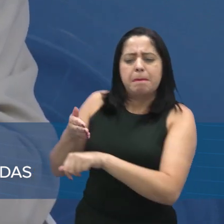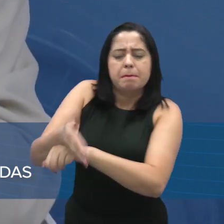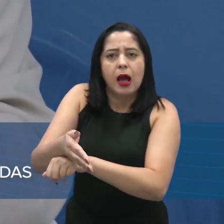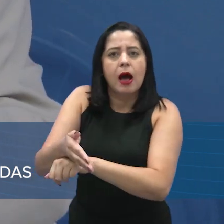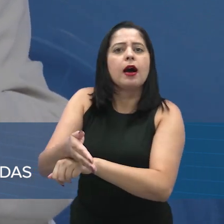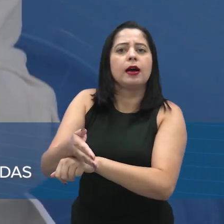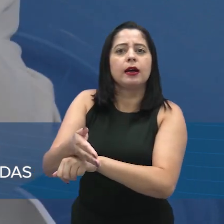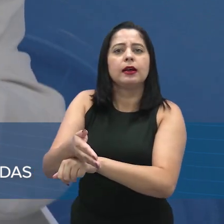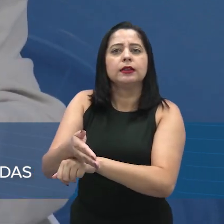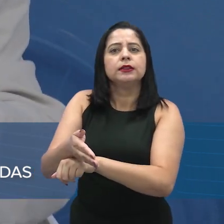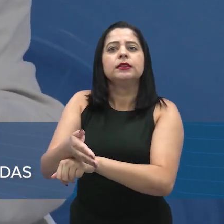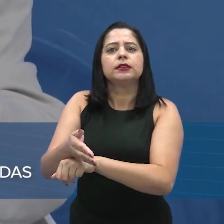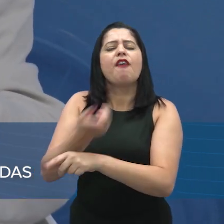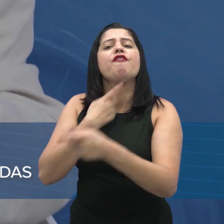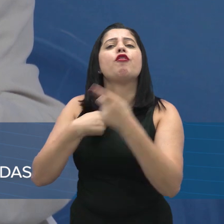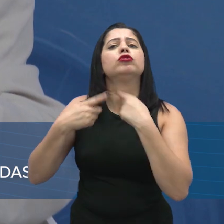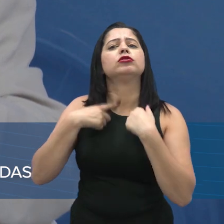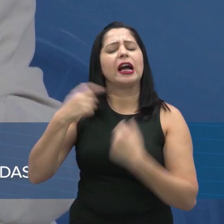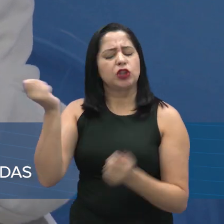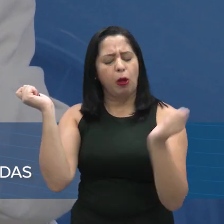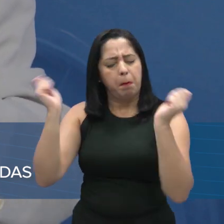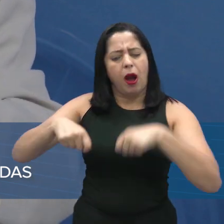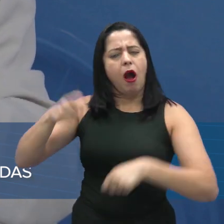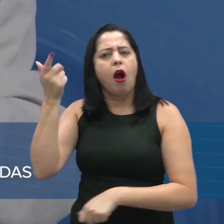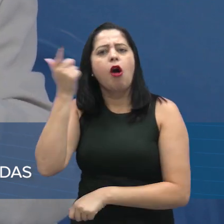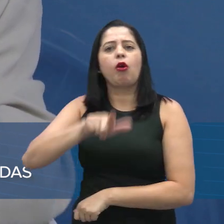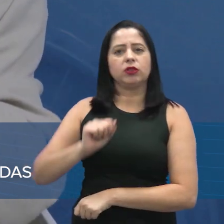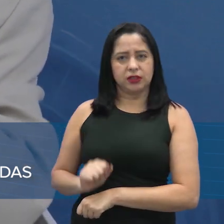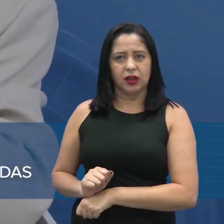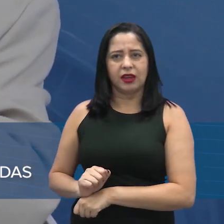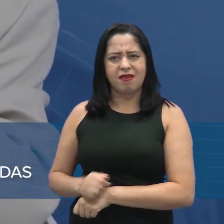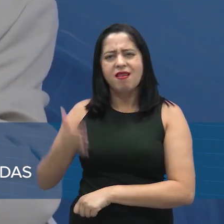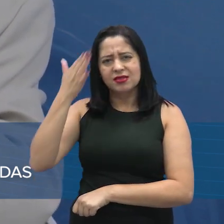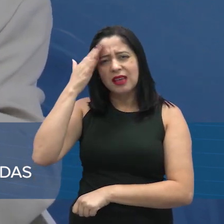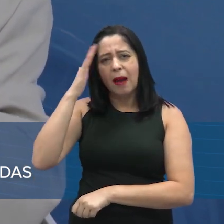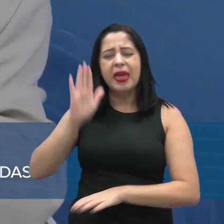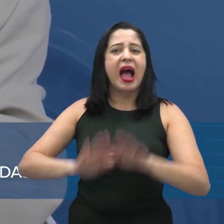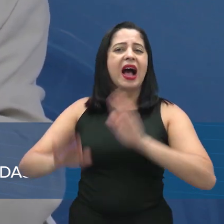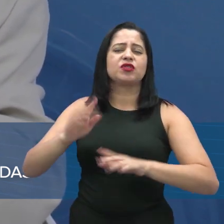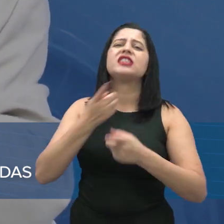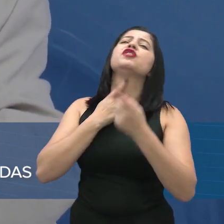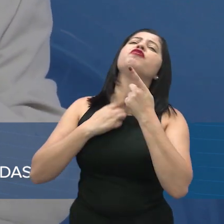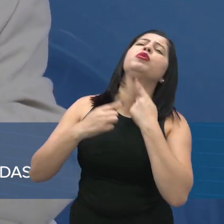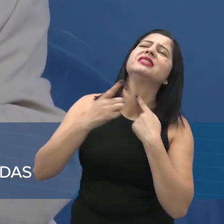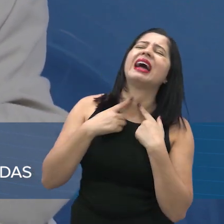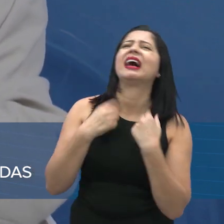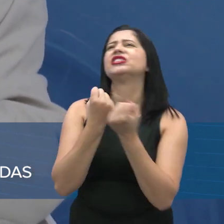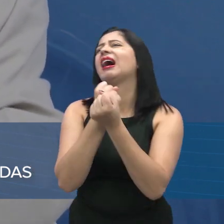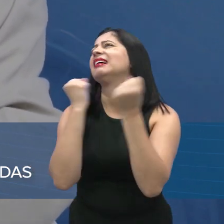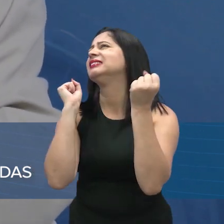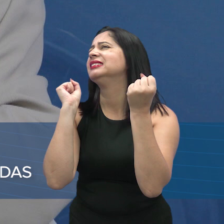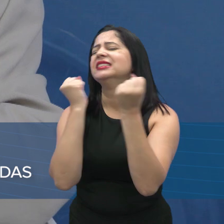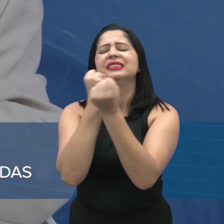atrás para atender os seus desejos, né? Até aqueles desejos que a gente considera mais elevados, mais difíceis de